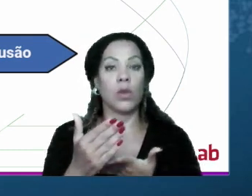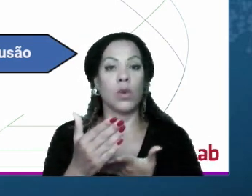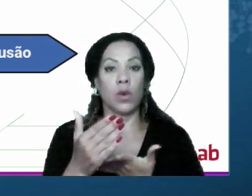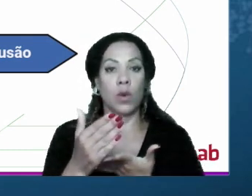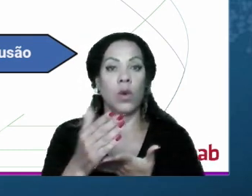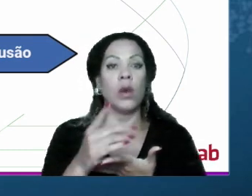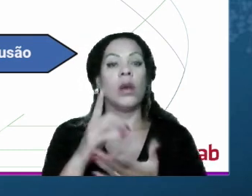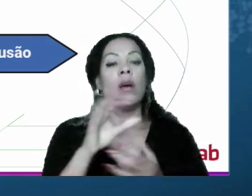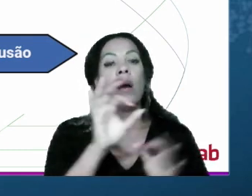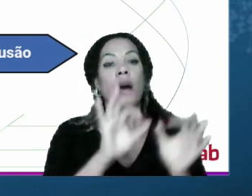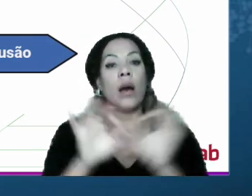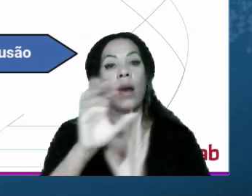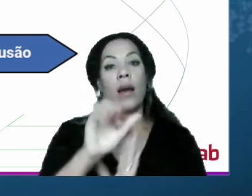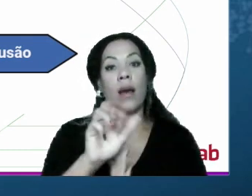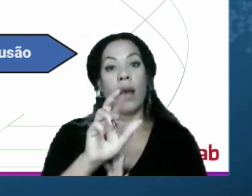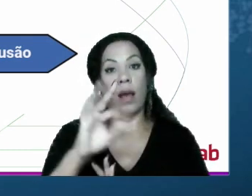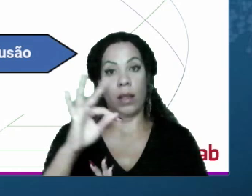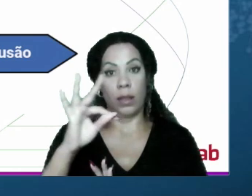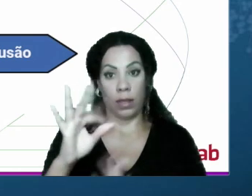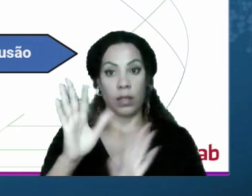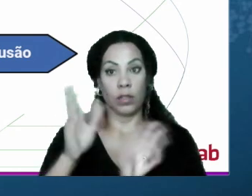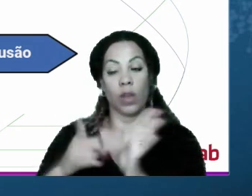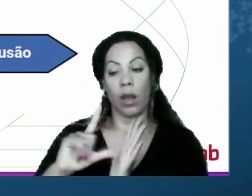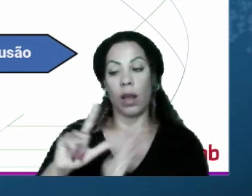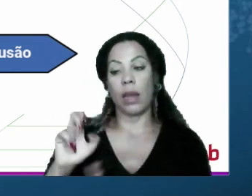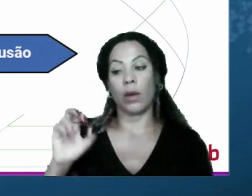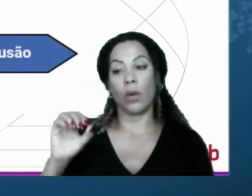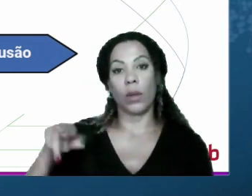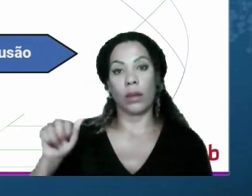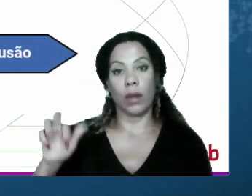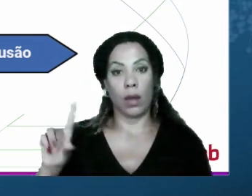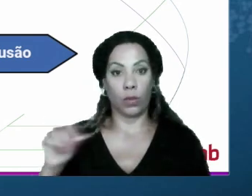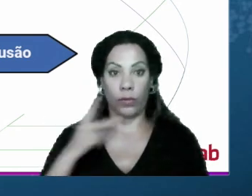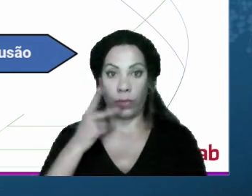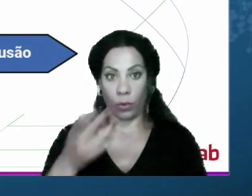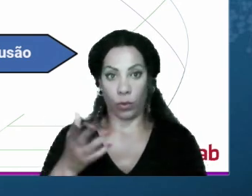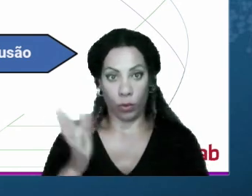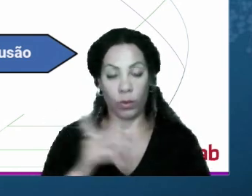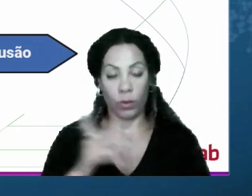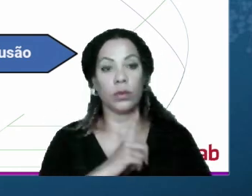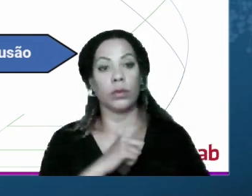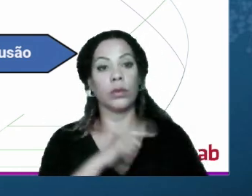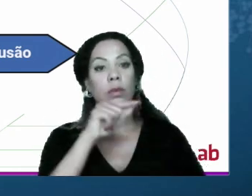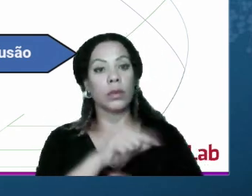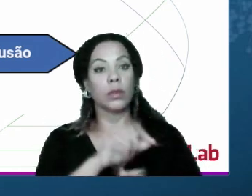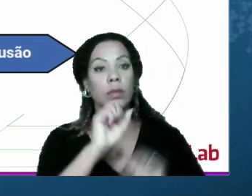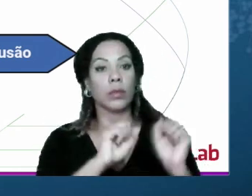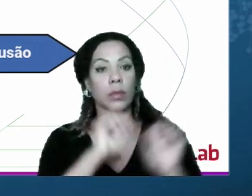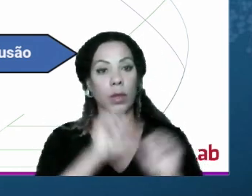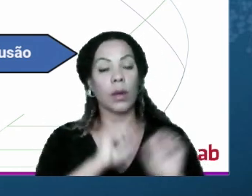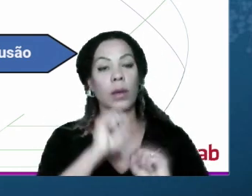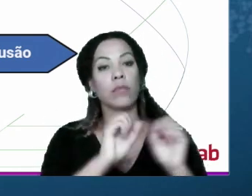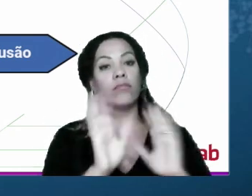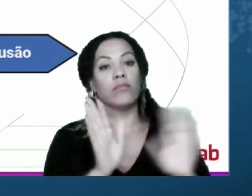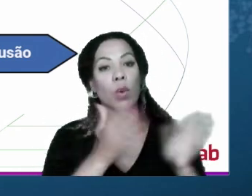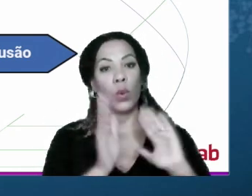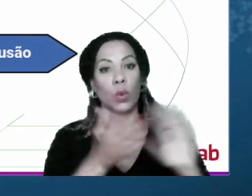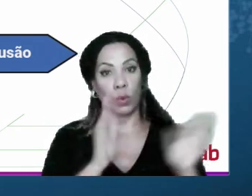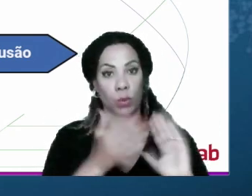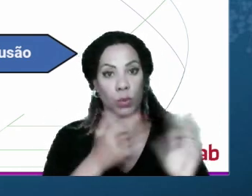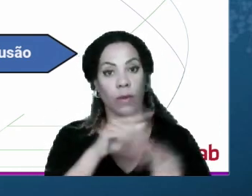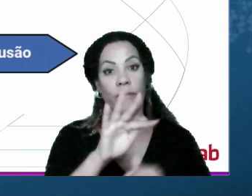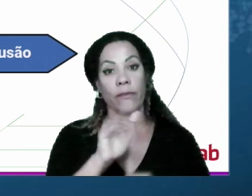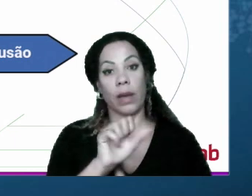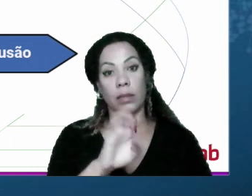As células CAR-T que foram mencionadas pelo Leonardo. Nós temos aqui o pipeline, o duto de produção, fase